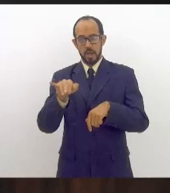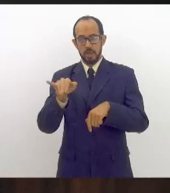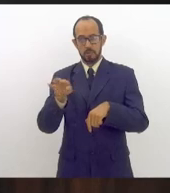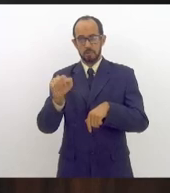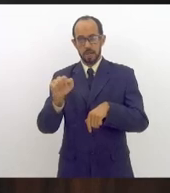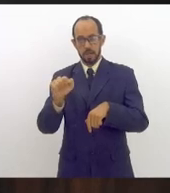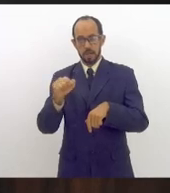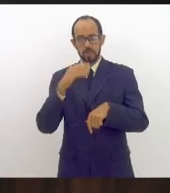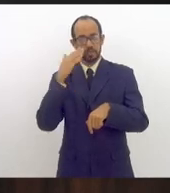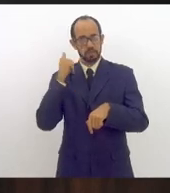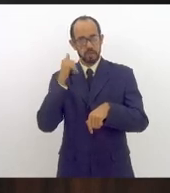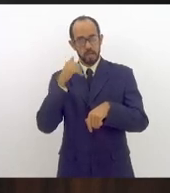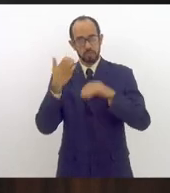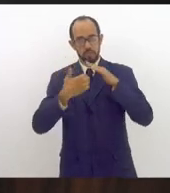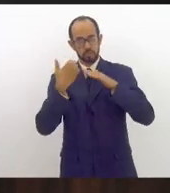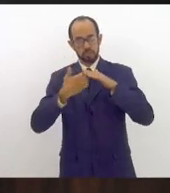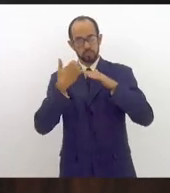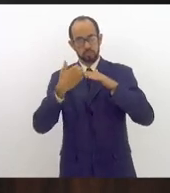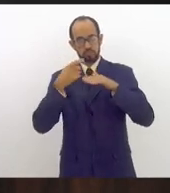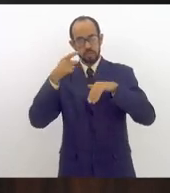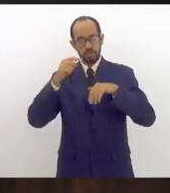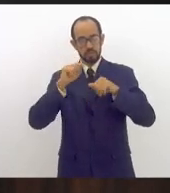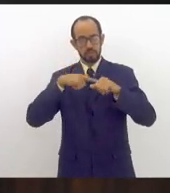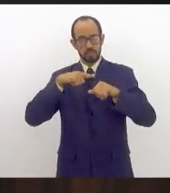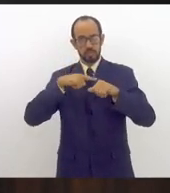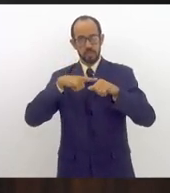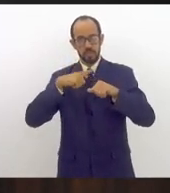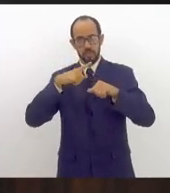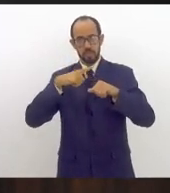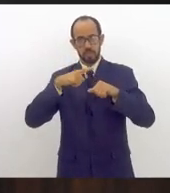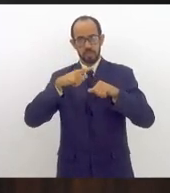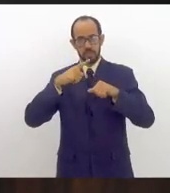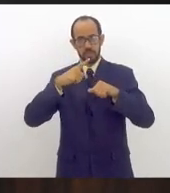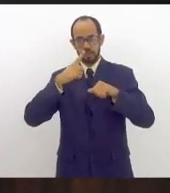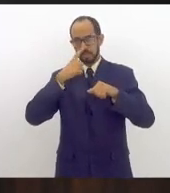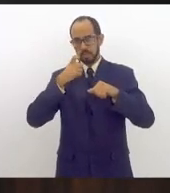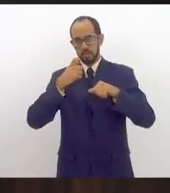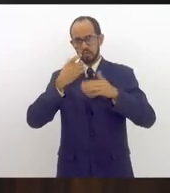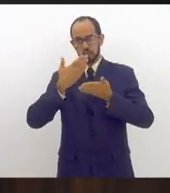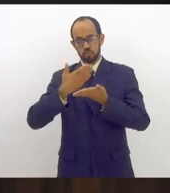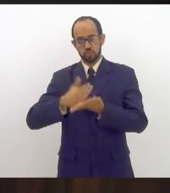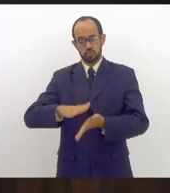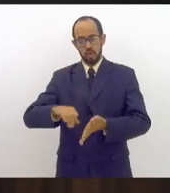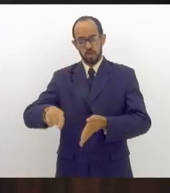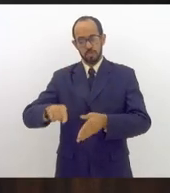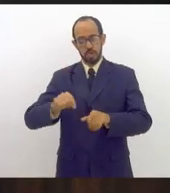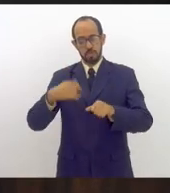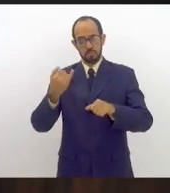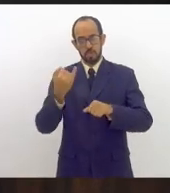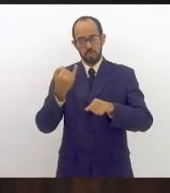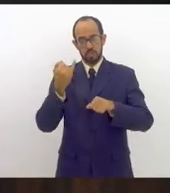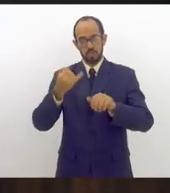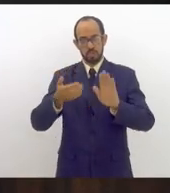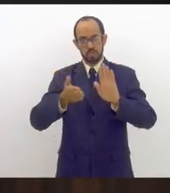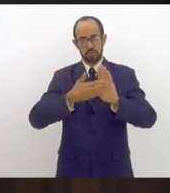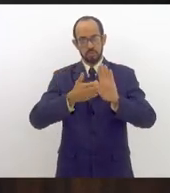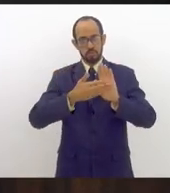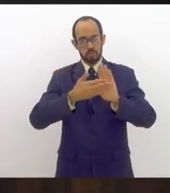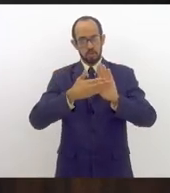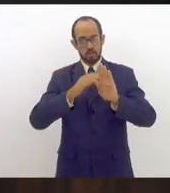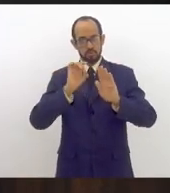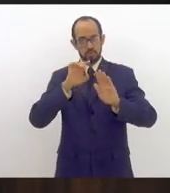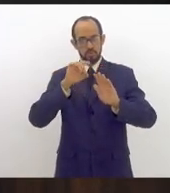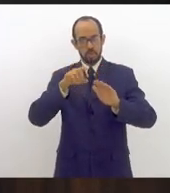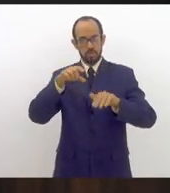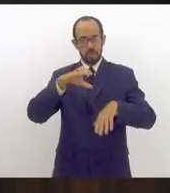inclusive, tem resíduos, e é importante que a gente possa fazer essa sociedade de propósito específico para que a sociedade